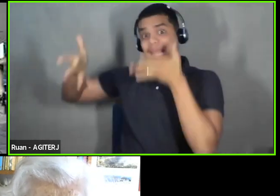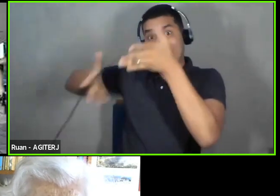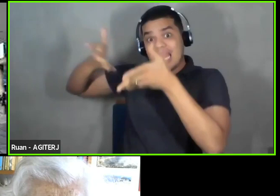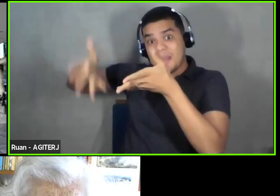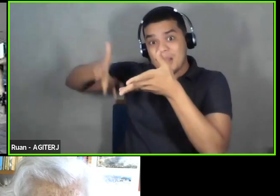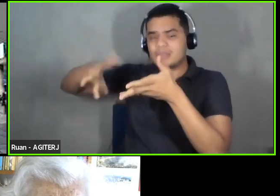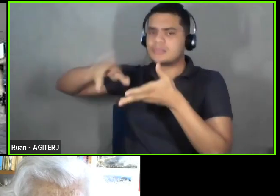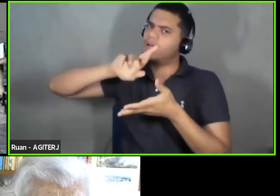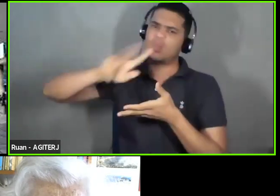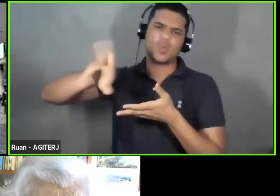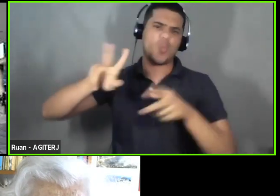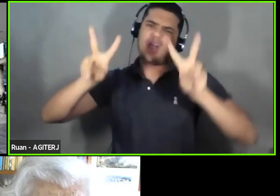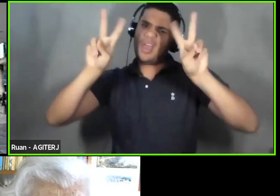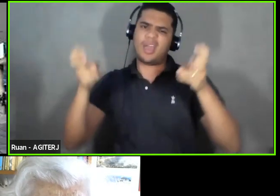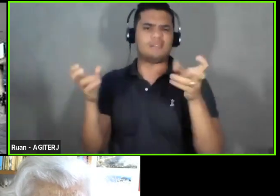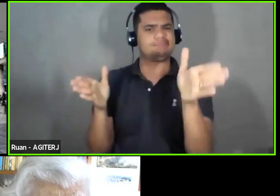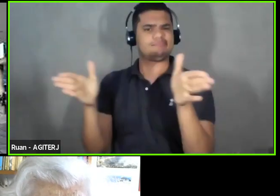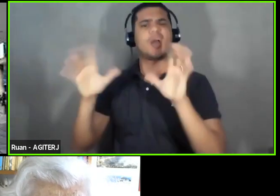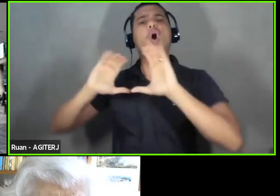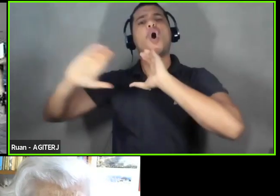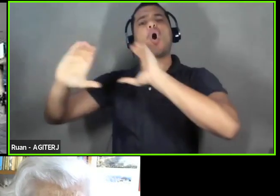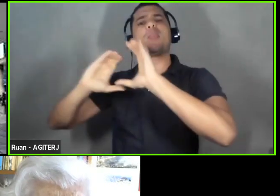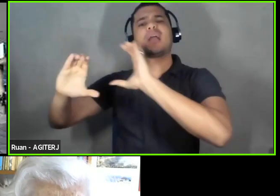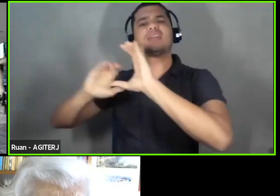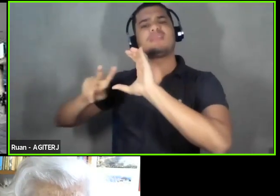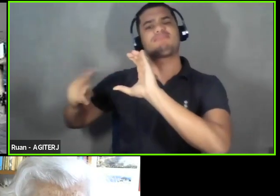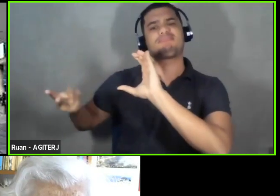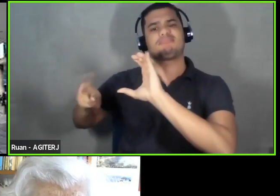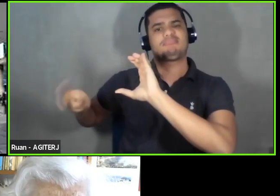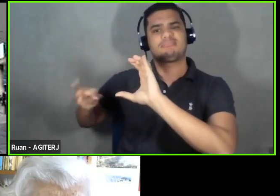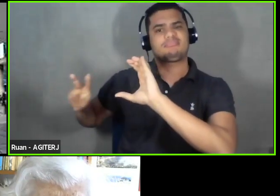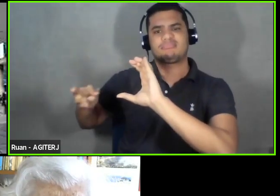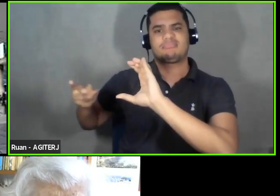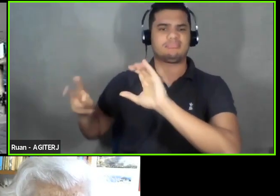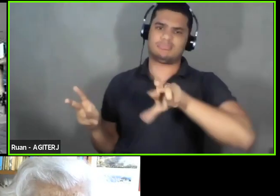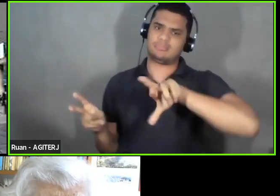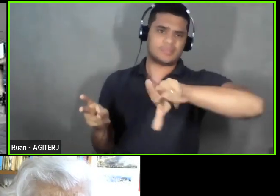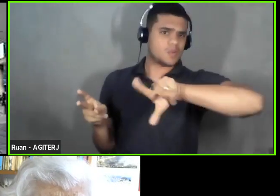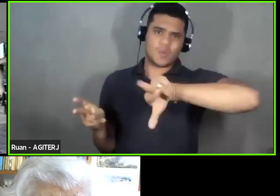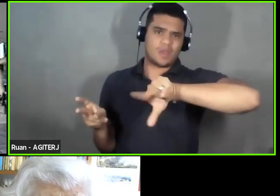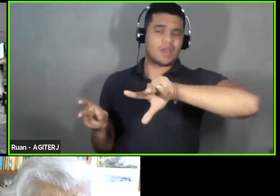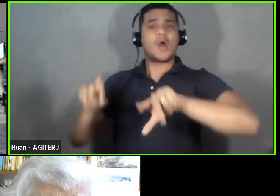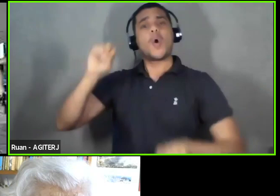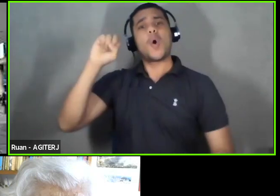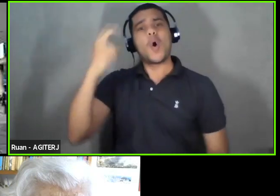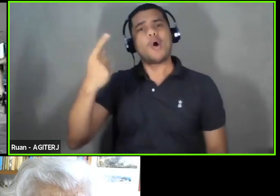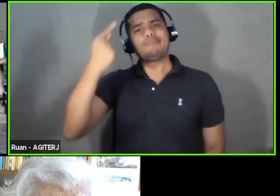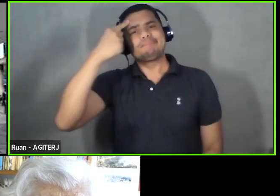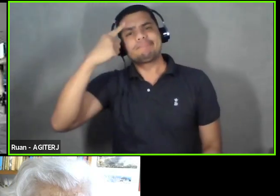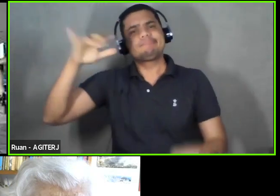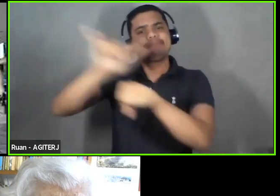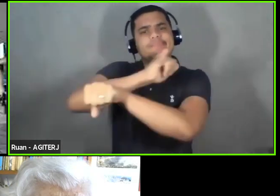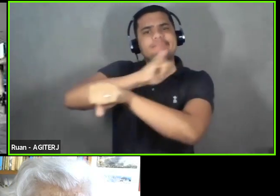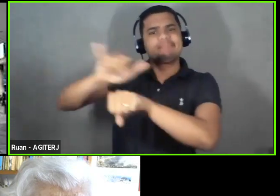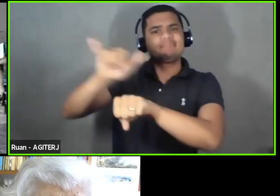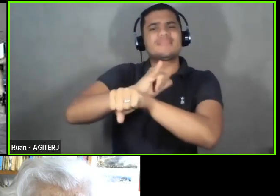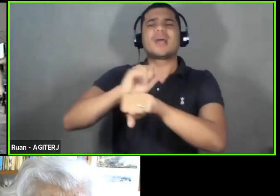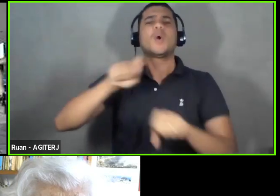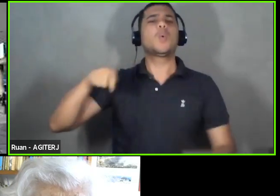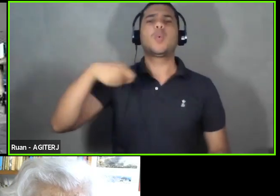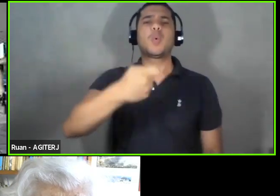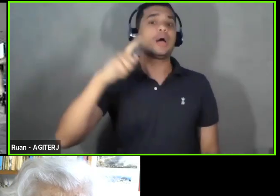não estamos lidando com uma comunicação alternativa ou um recurso que vai tornar o